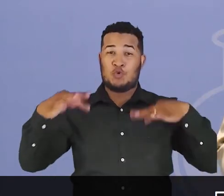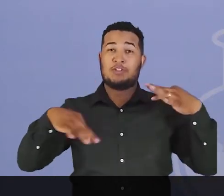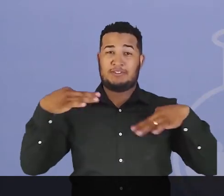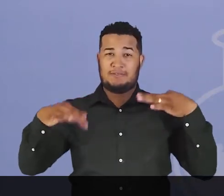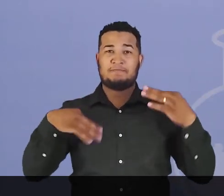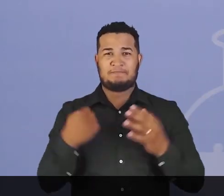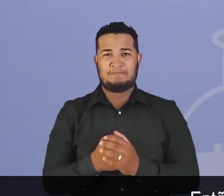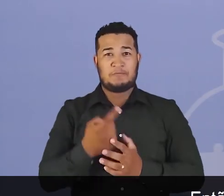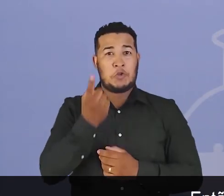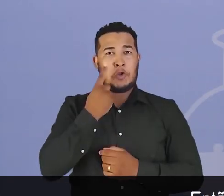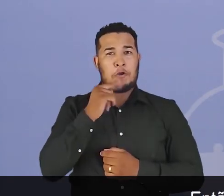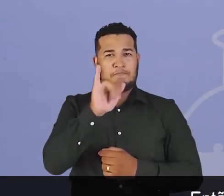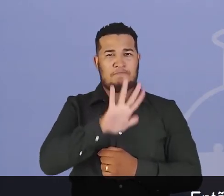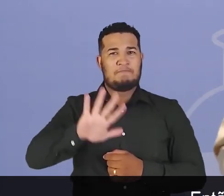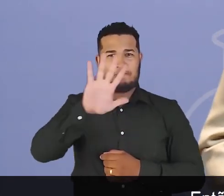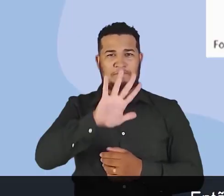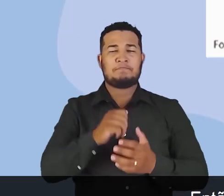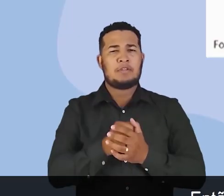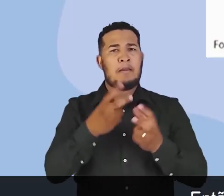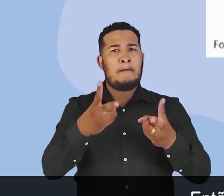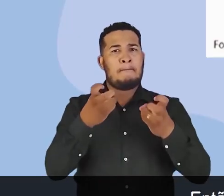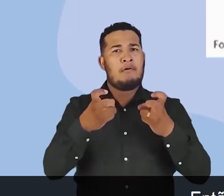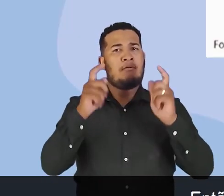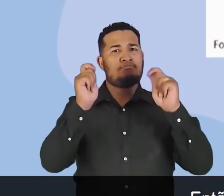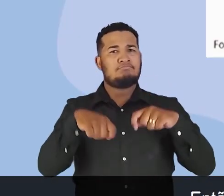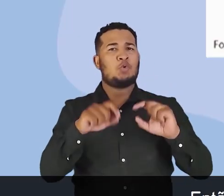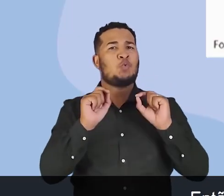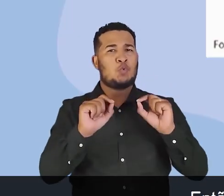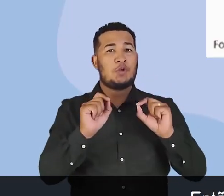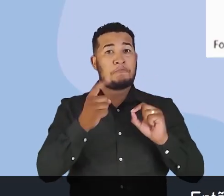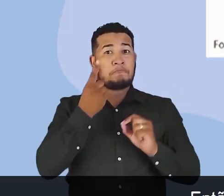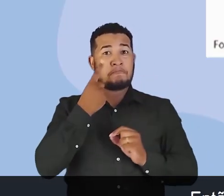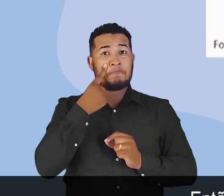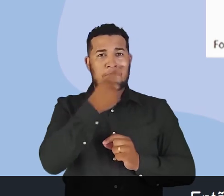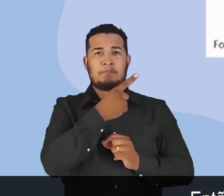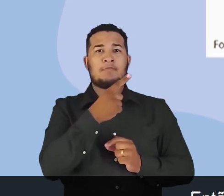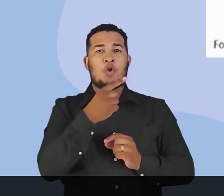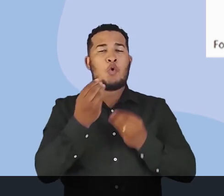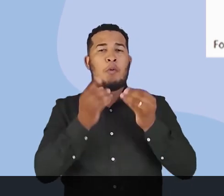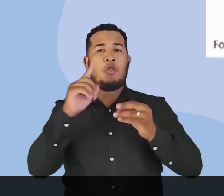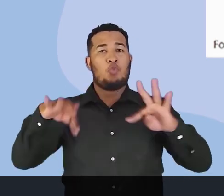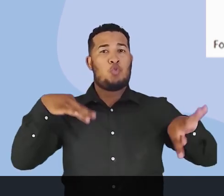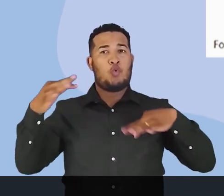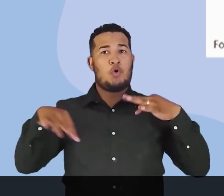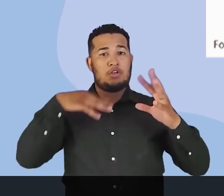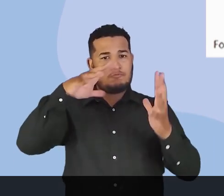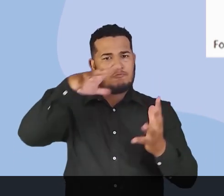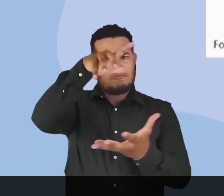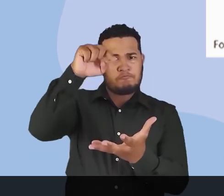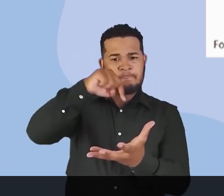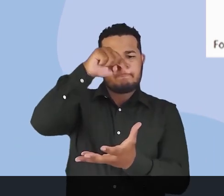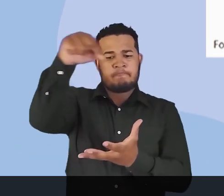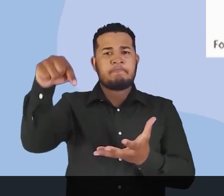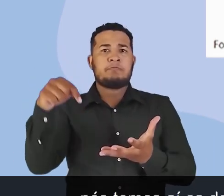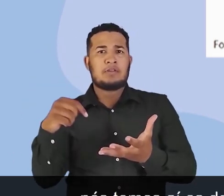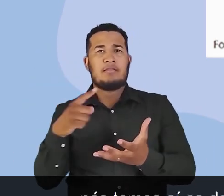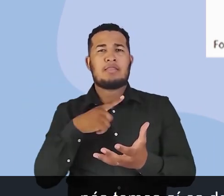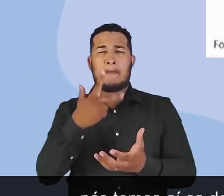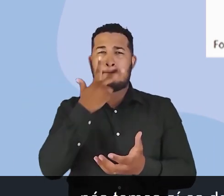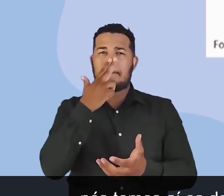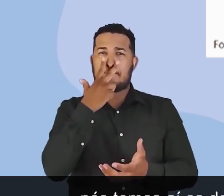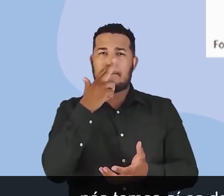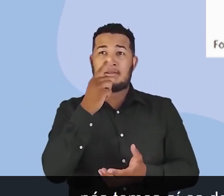O turismo. Então, acompanhe o slide a seguir para você observar então. Olha o fluxo de turismo no mundo, tá?